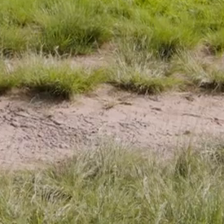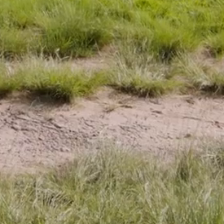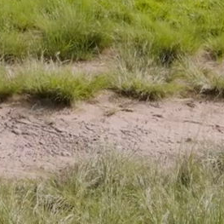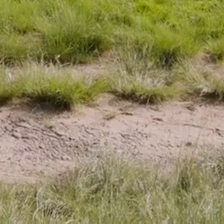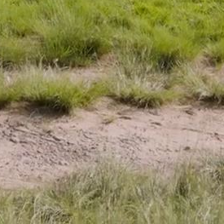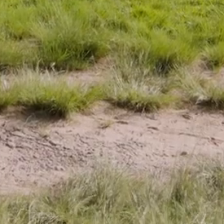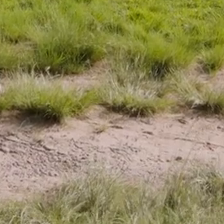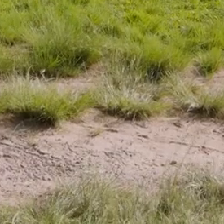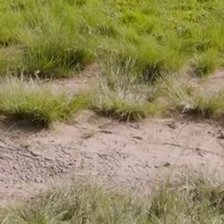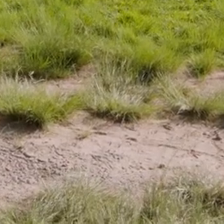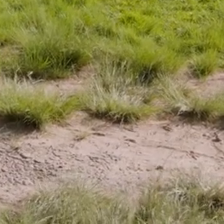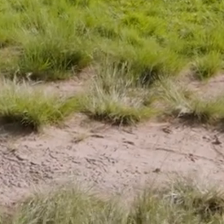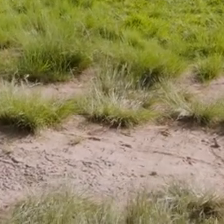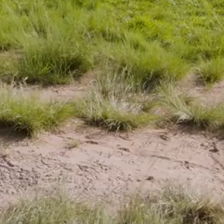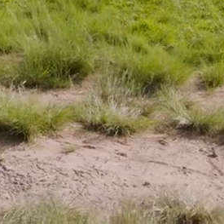tem que